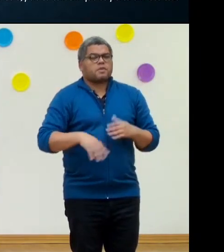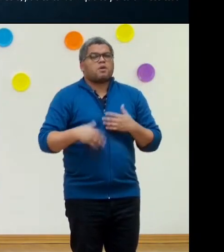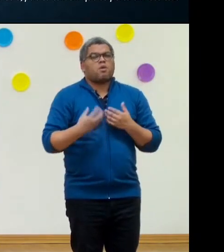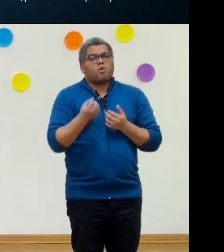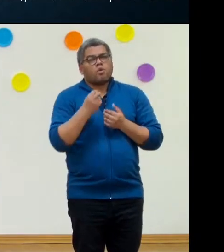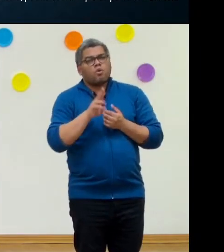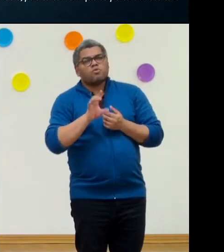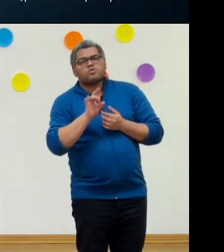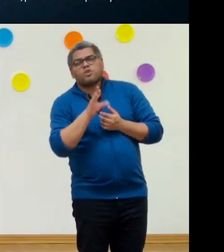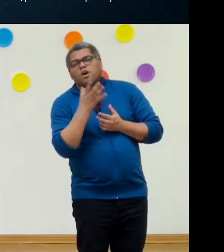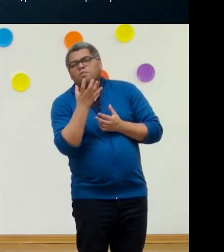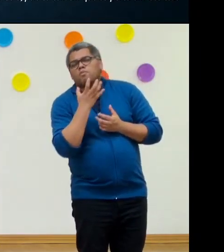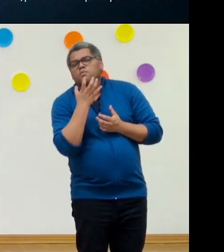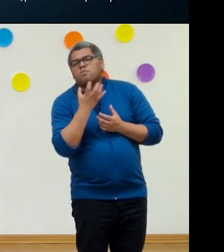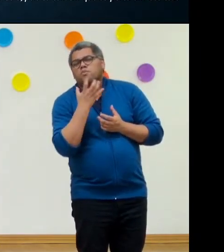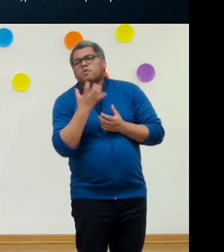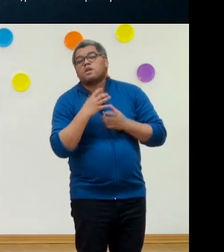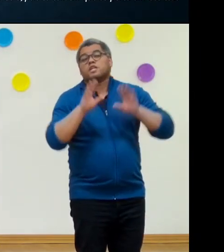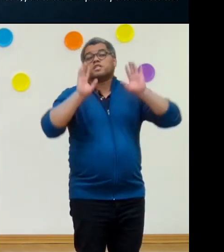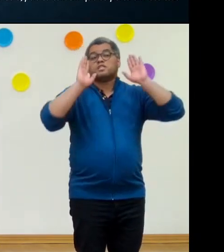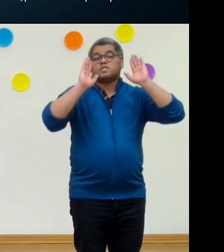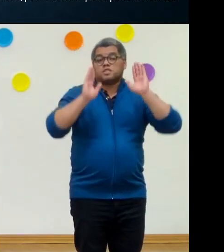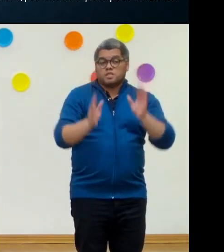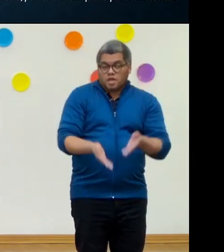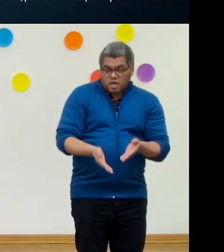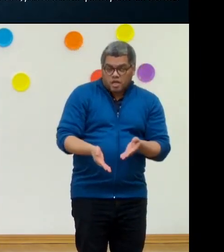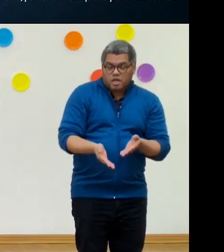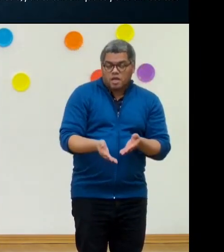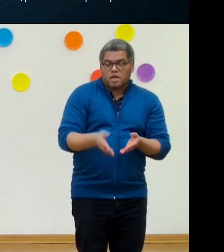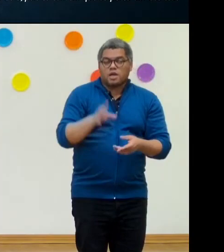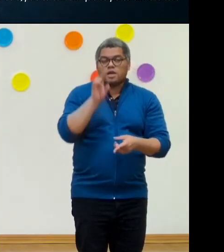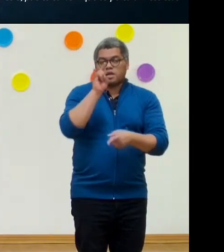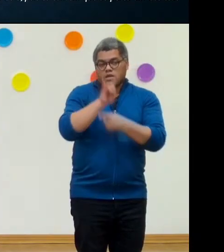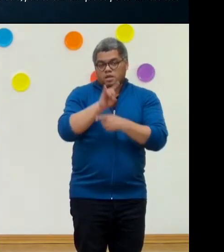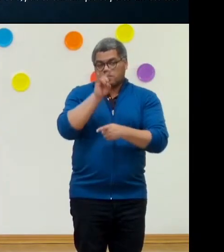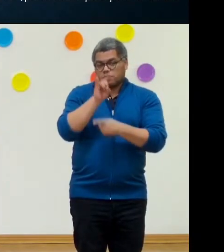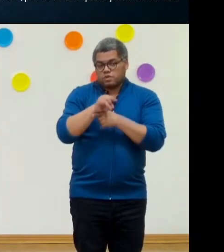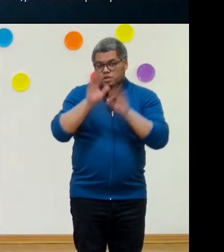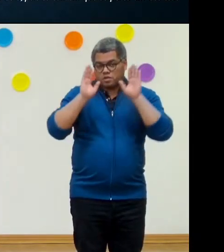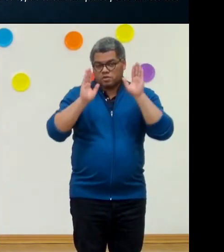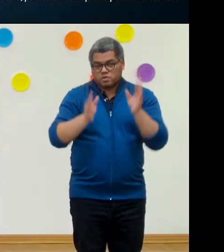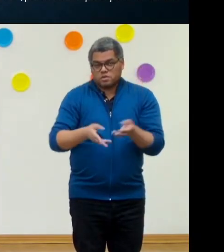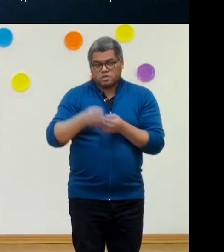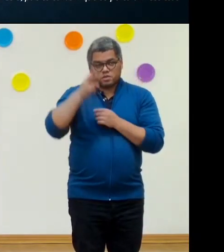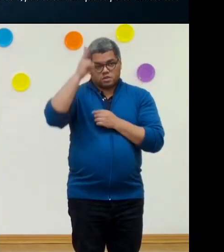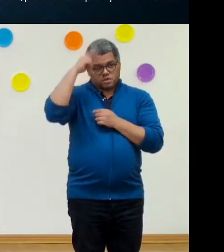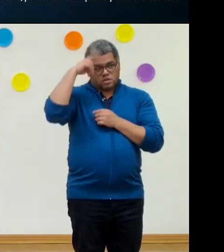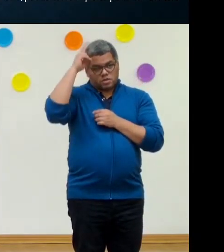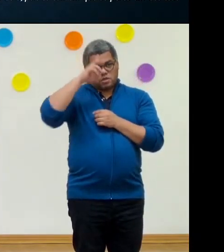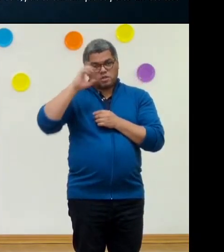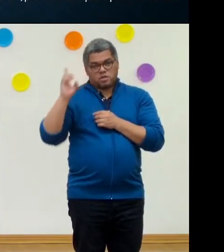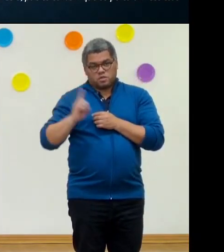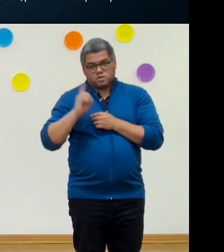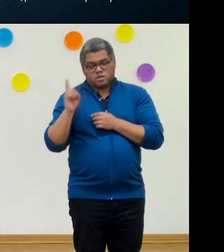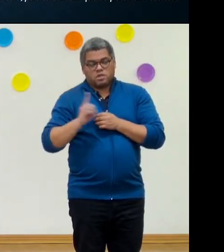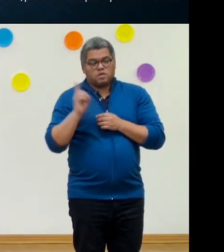apenas desejar, já é cair em adultério. Lembra-se de Davi e Batseba?